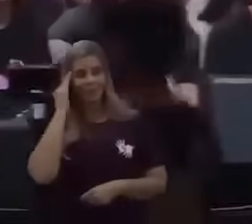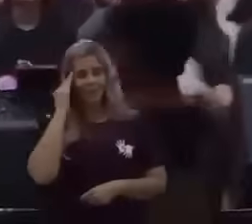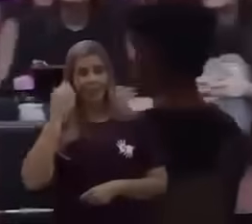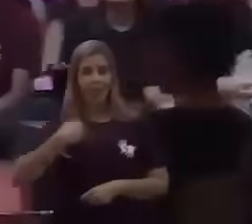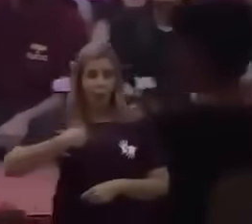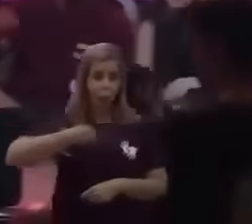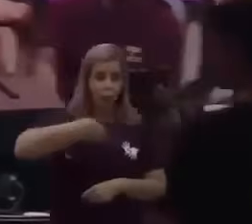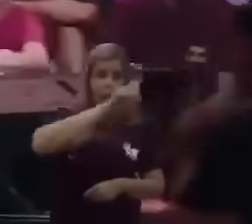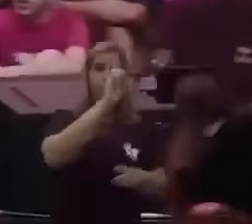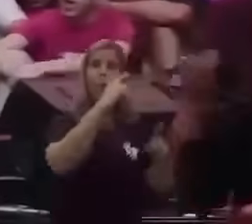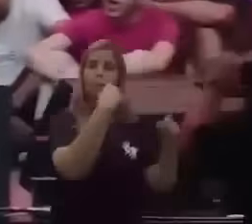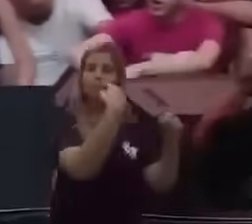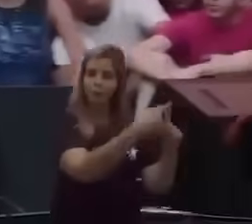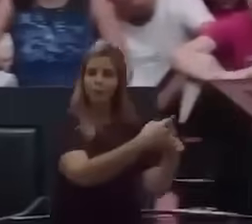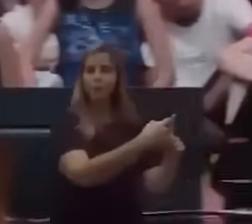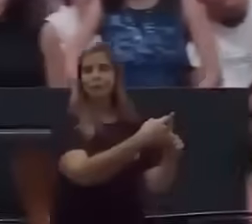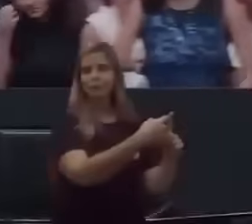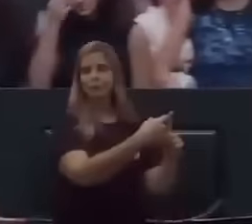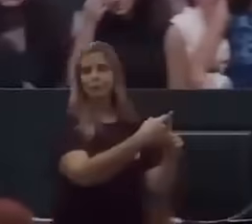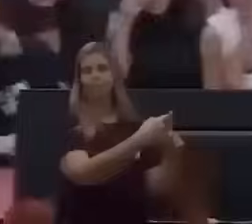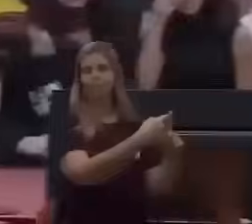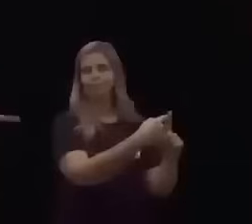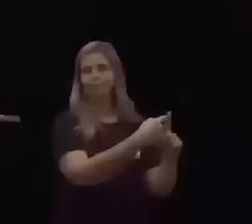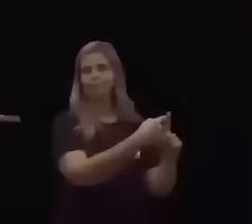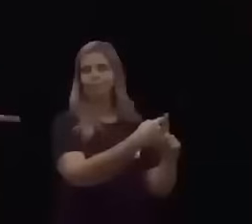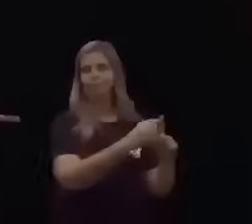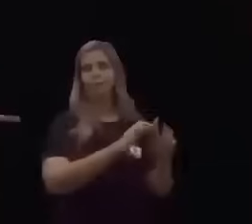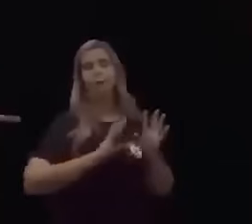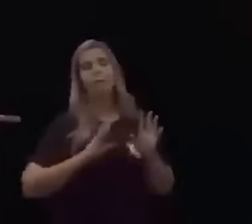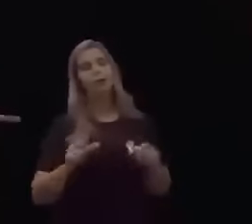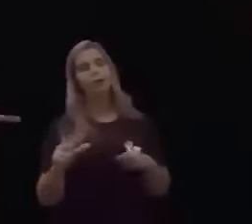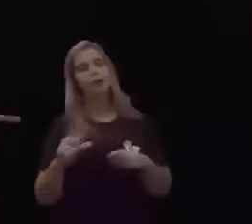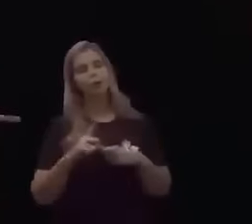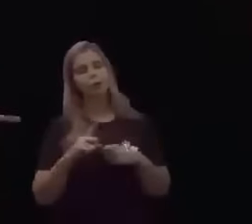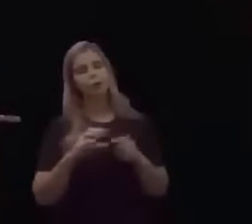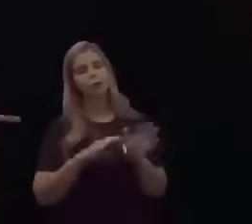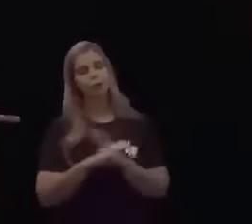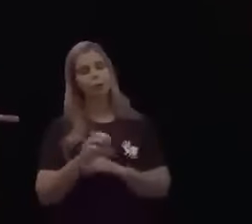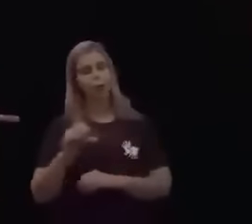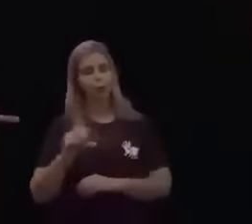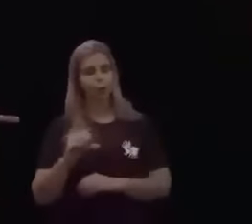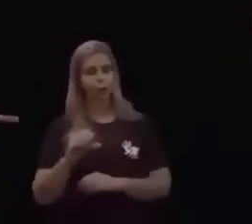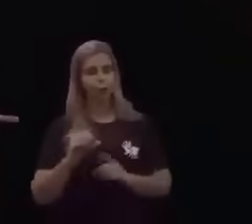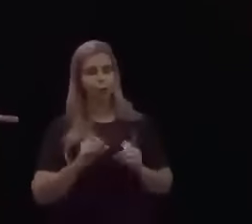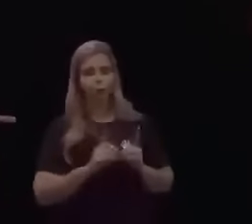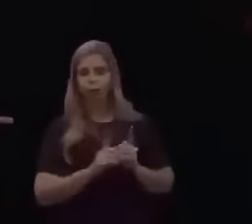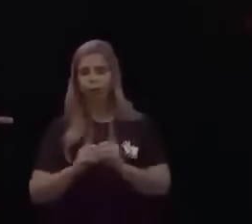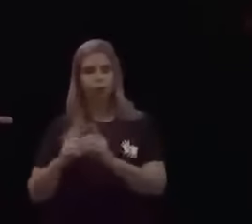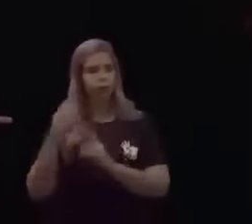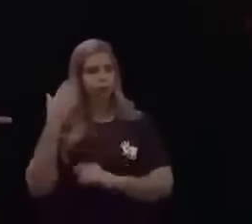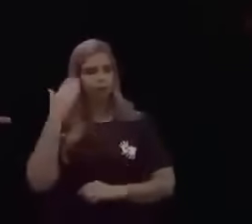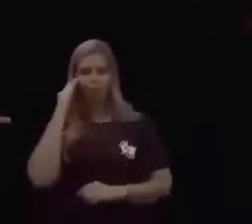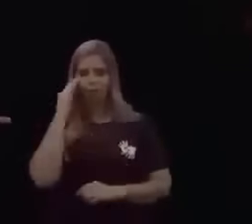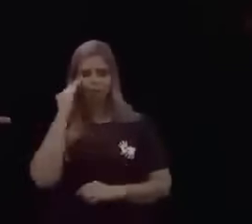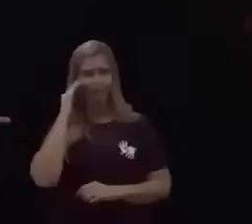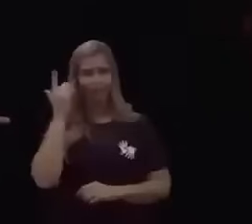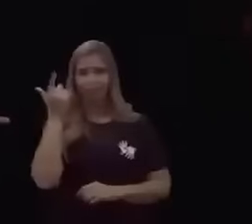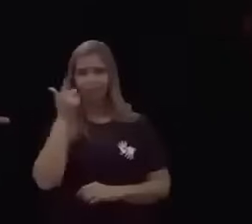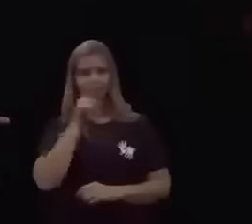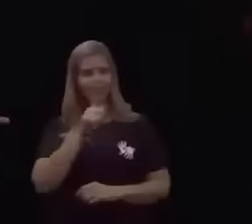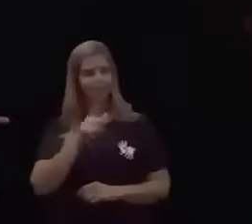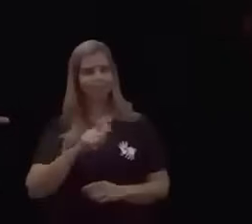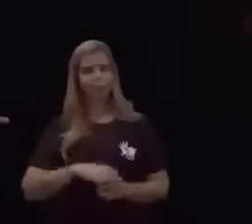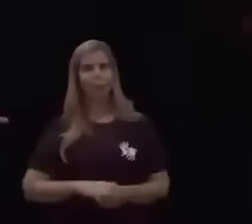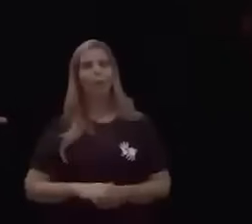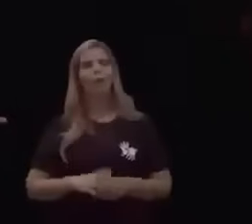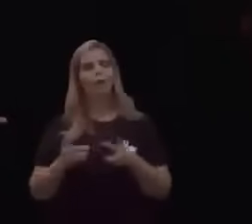indo para a cruz. Mas Lucas 9,45 diz que os discípulos não entenderam isso,